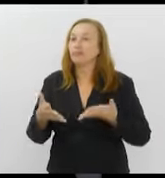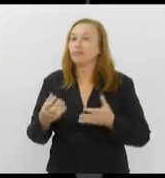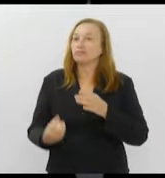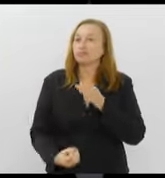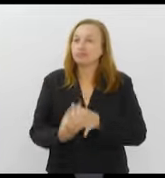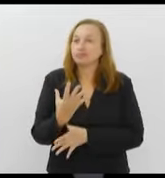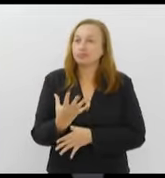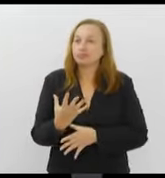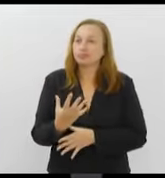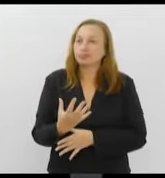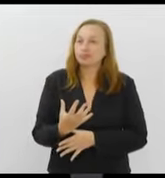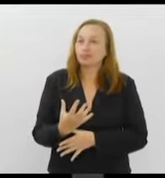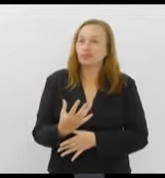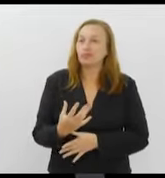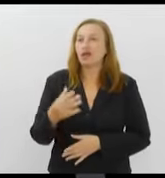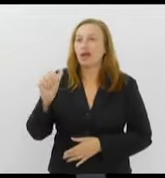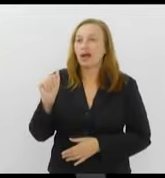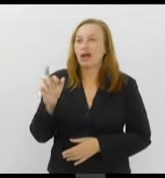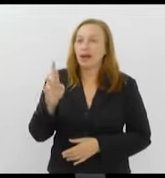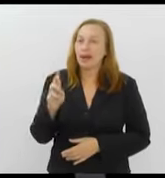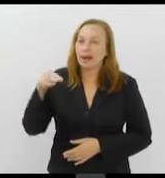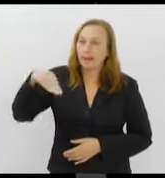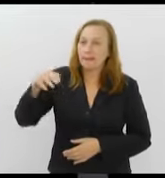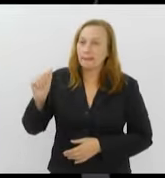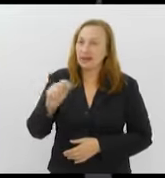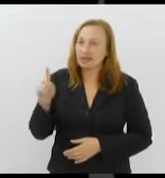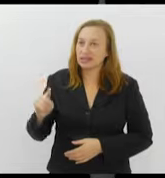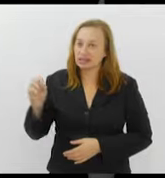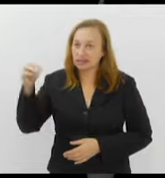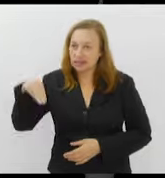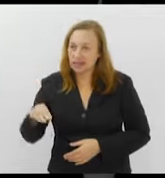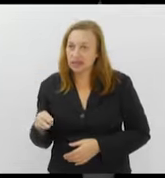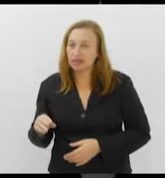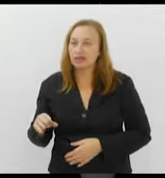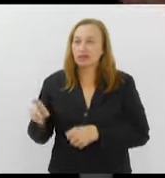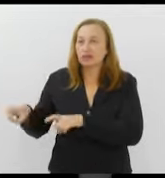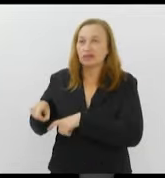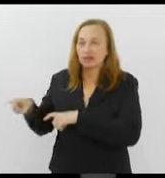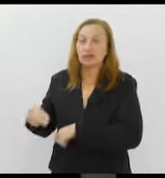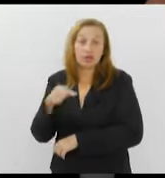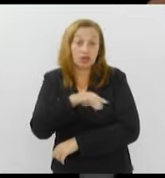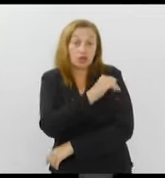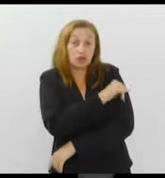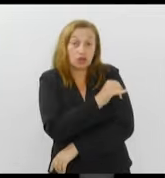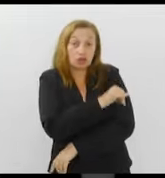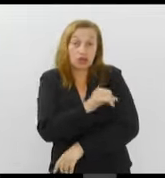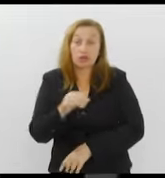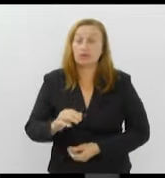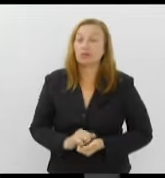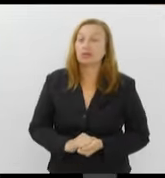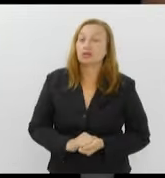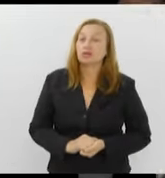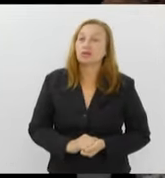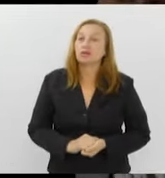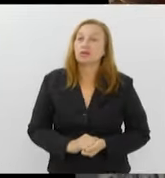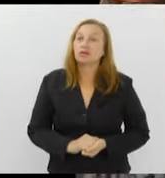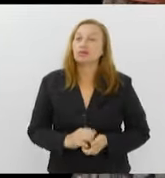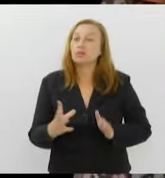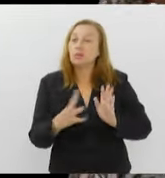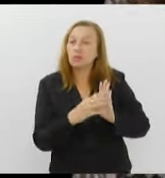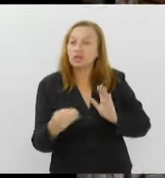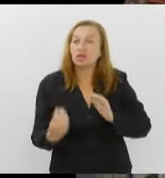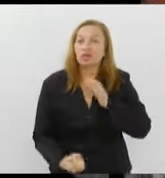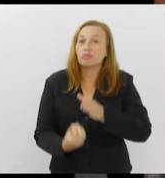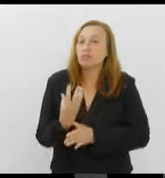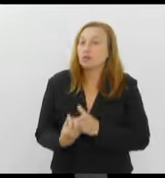construção e consolidação dos armazéns do campo, especialmente aqui do Rio de Janeiro, pela aposta em outro modelo